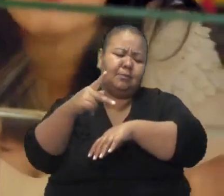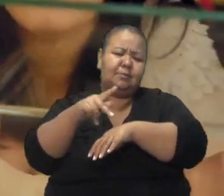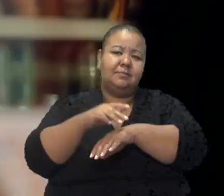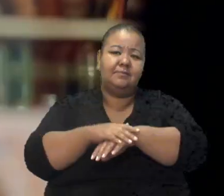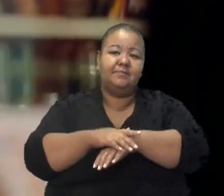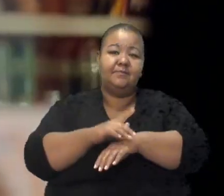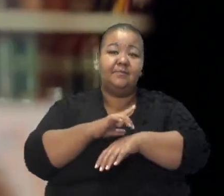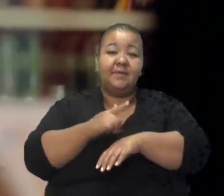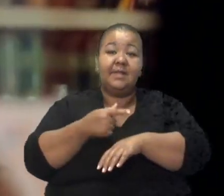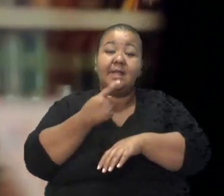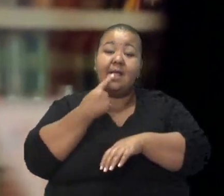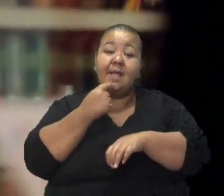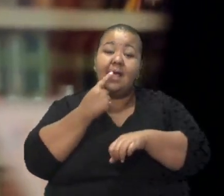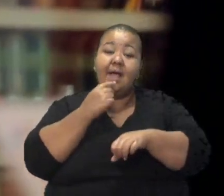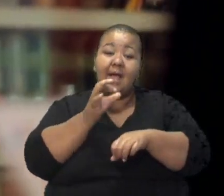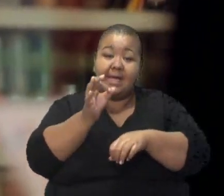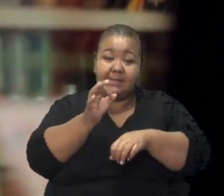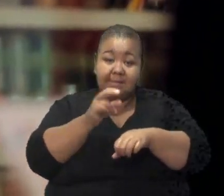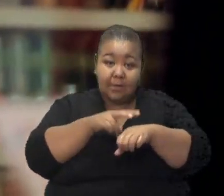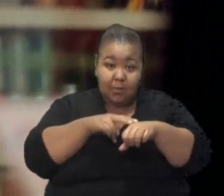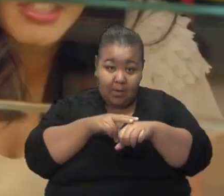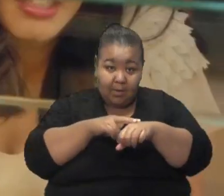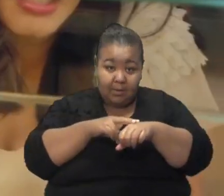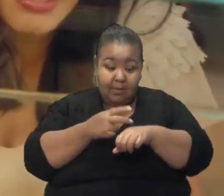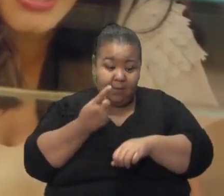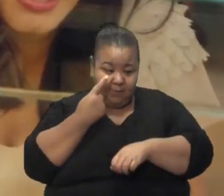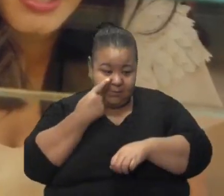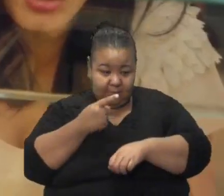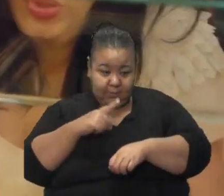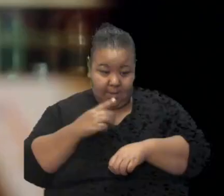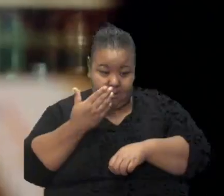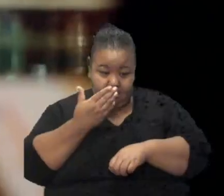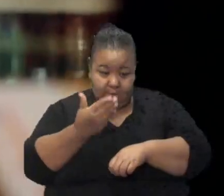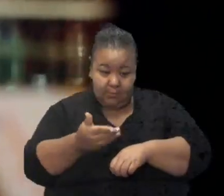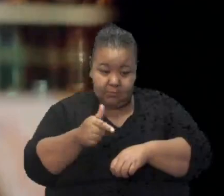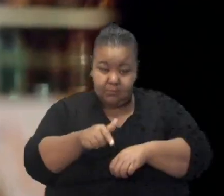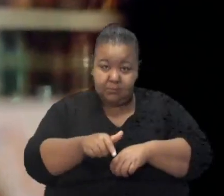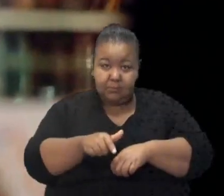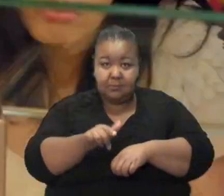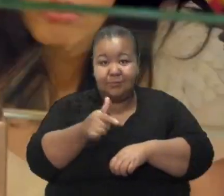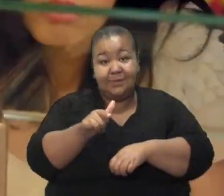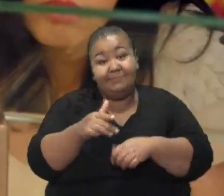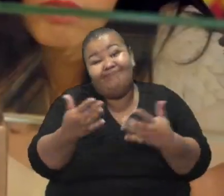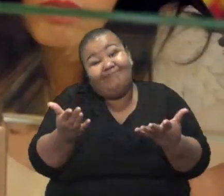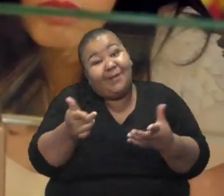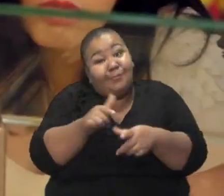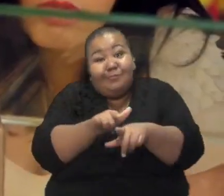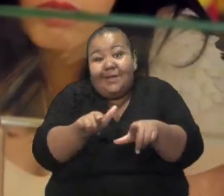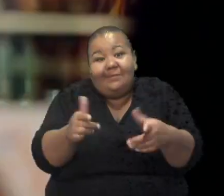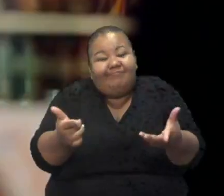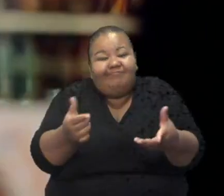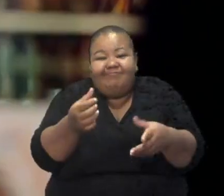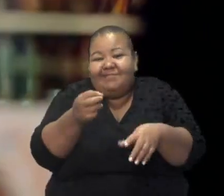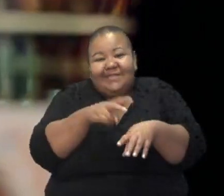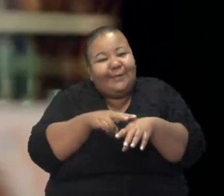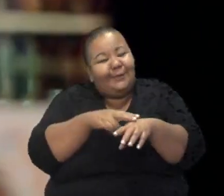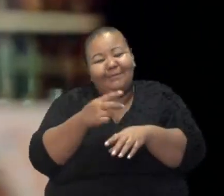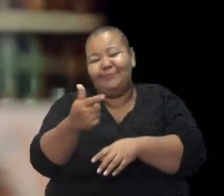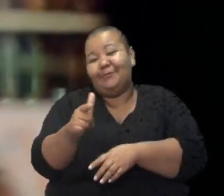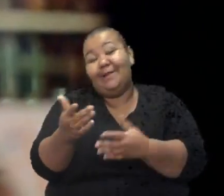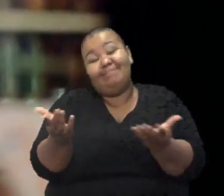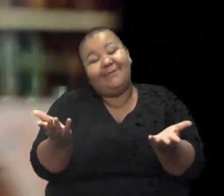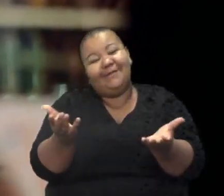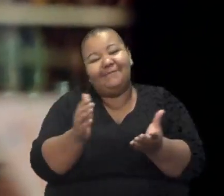Tem azeitona? A senhora tá vendo azeitona na sua frente, senhora? Tô. Então tem azeitona. Então tem, olha